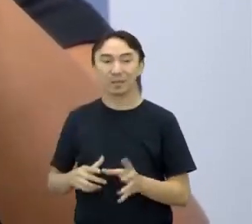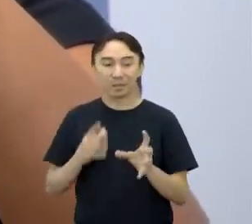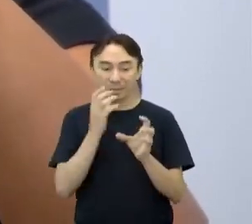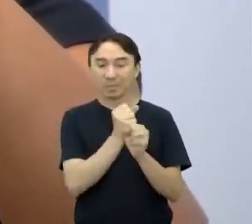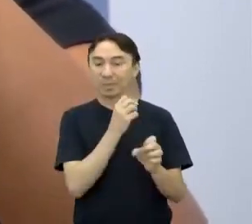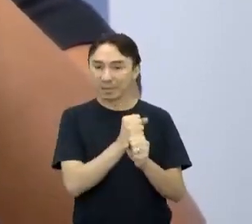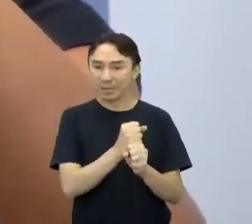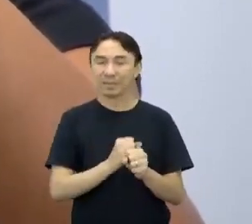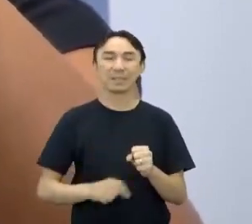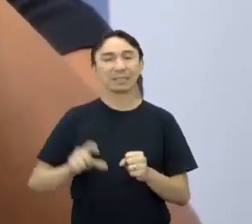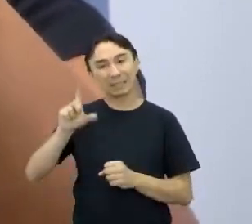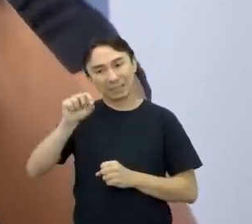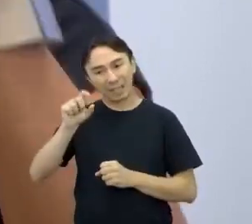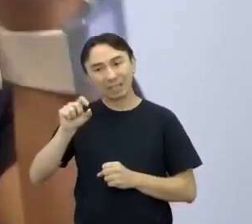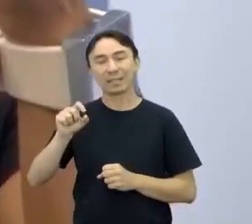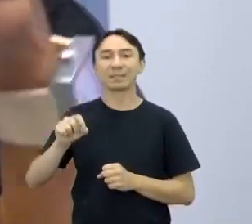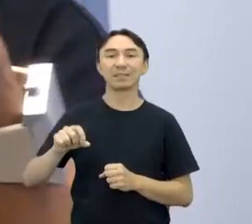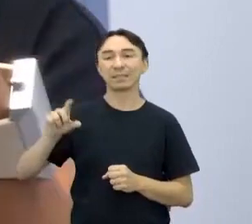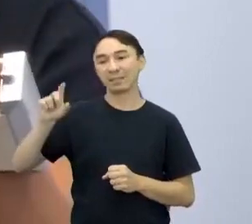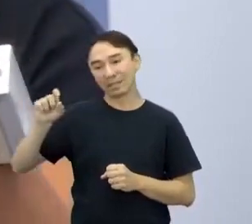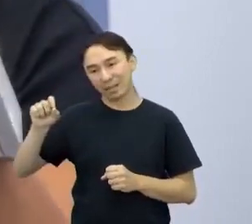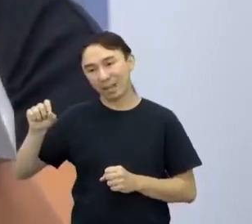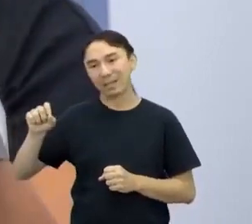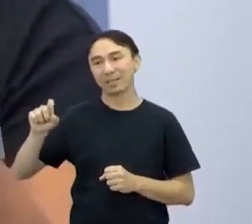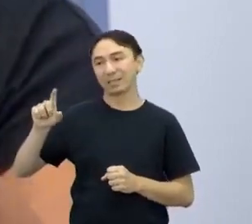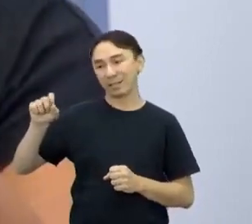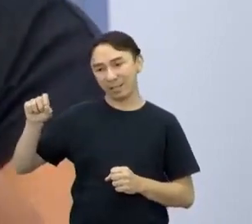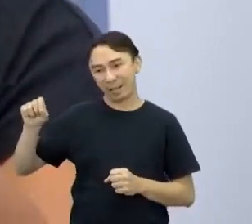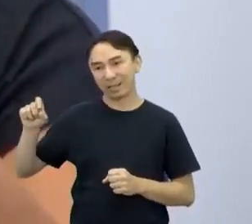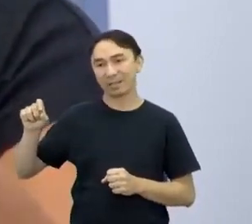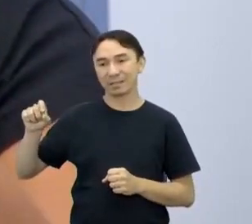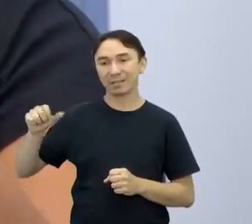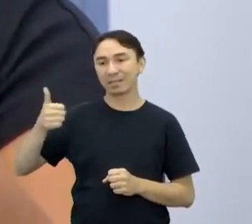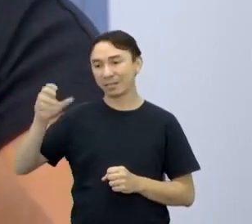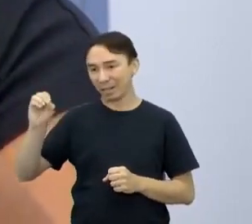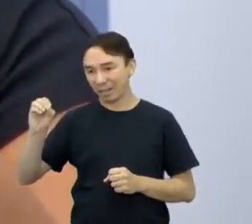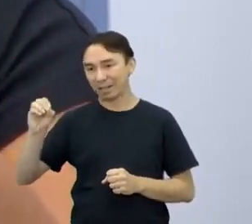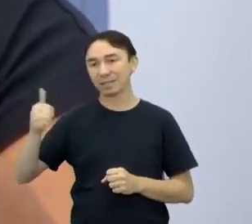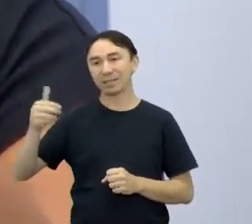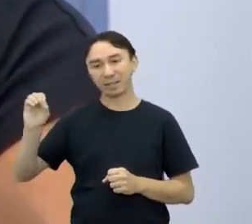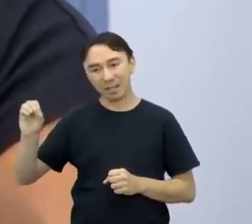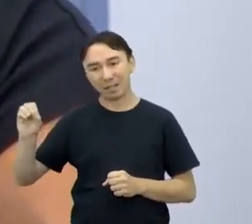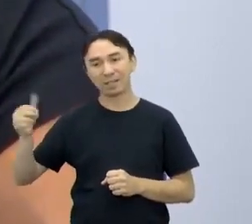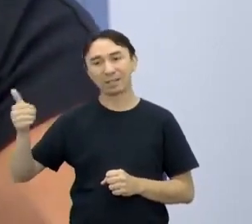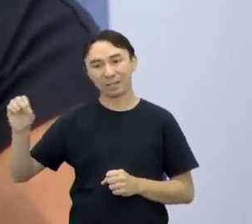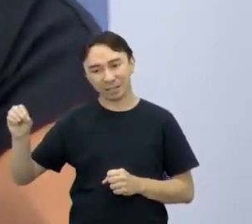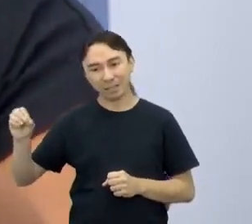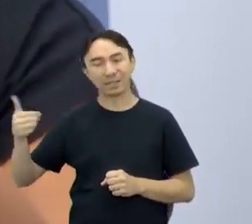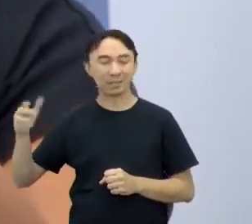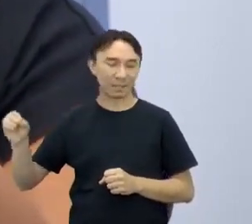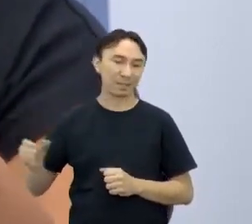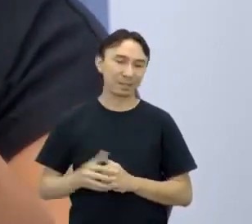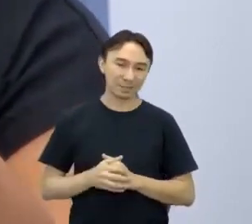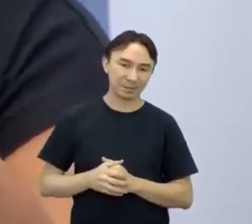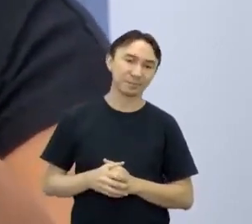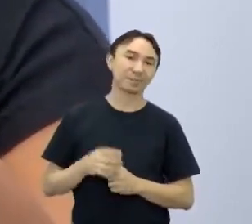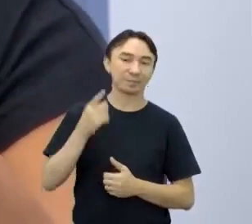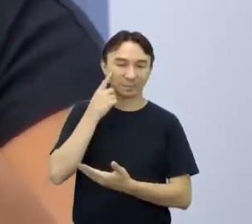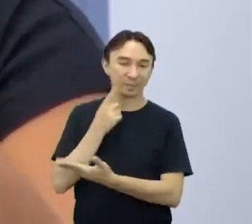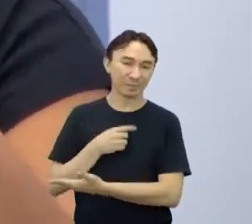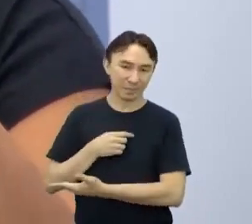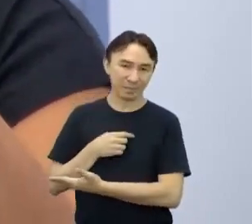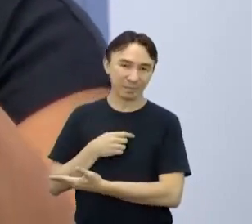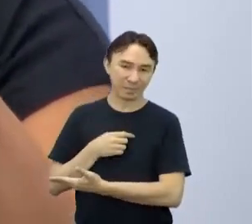eu apresento para você na tabela, que eu vou mostrar para vocês, eu contei o tempo corrido porque eu fiz sozinha. Então foi 10,